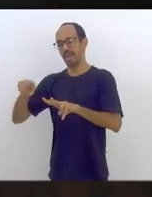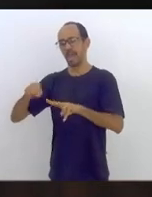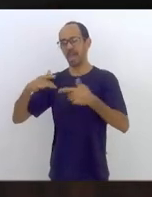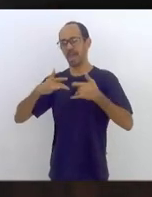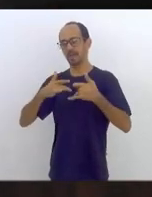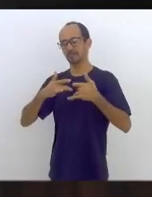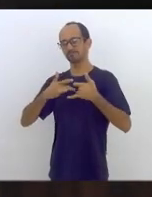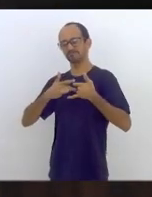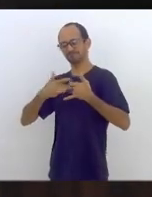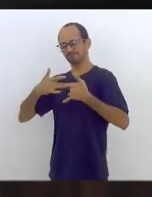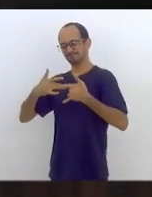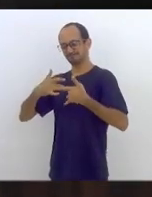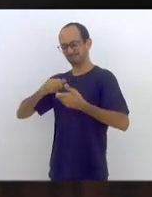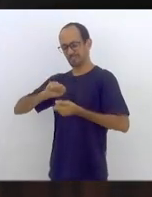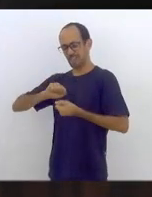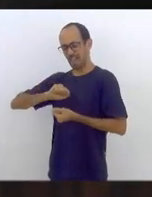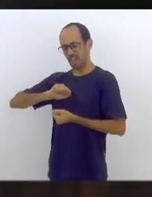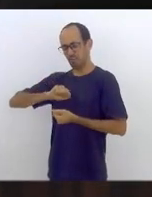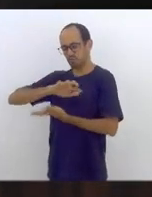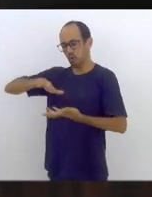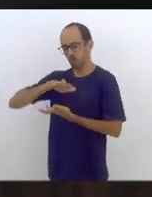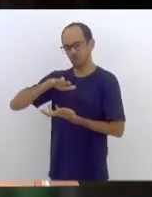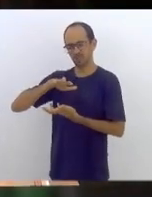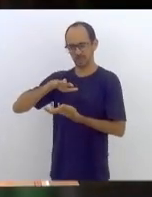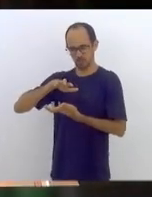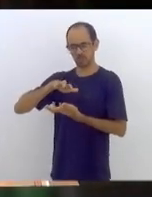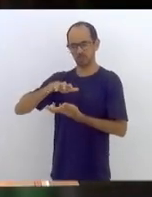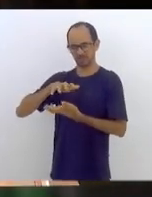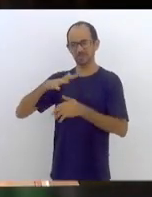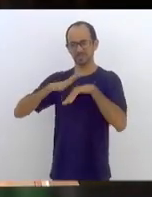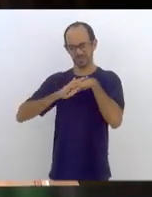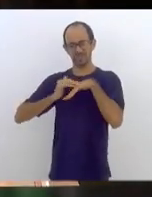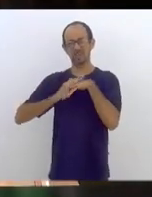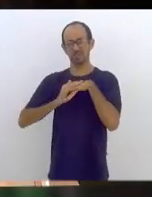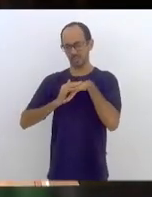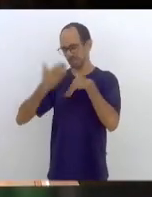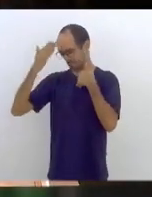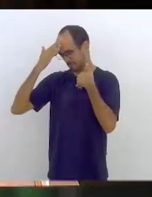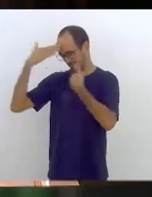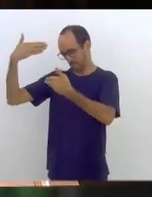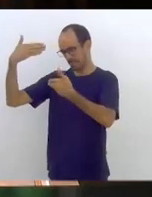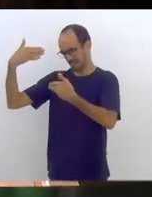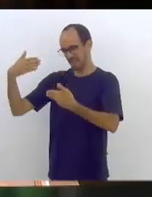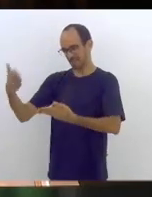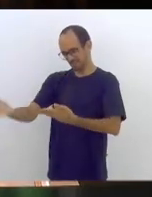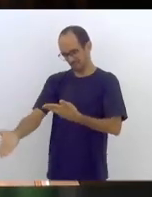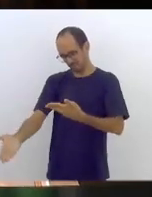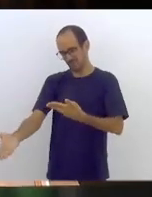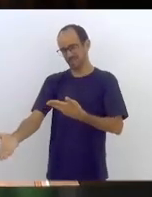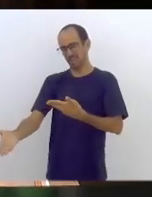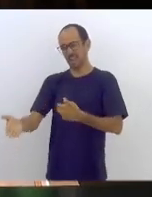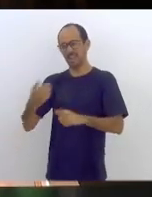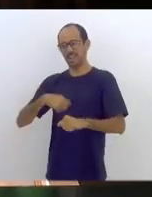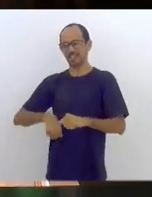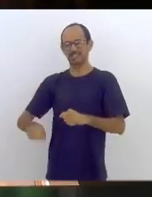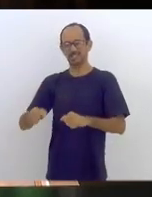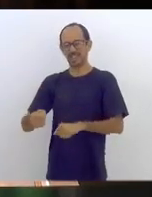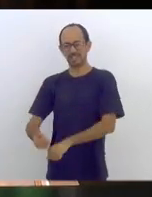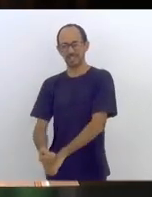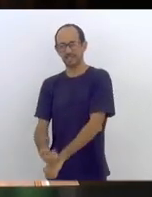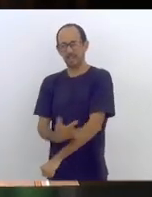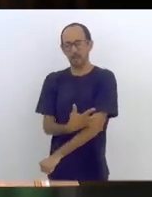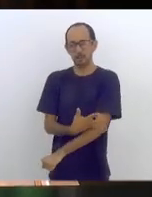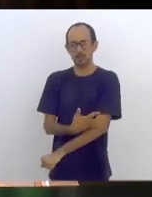ato revolucionário, político, de afeto. Muito obrigada por você ser essa inspiração